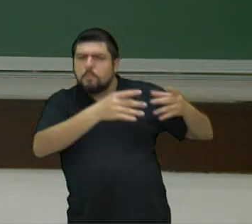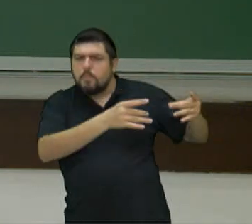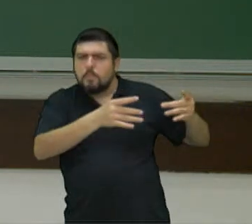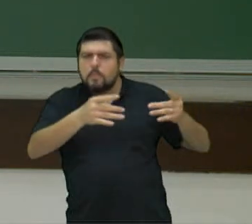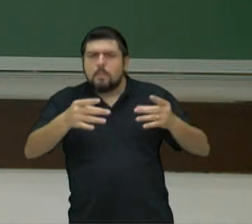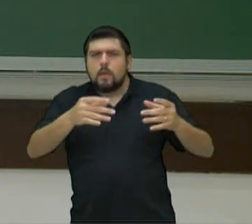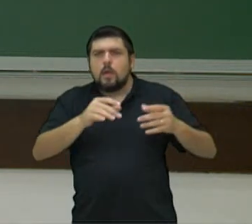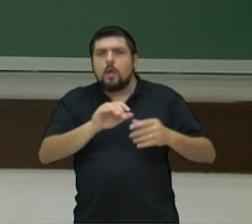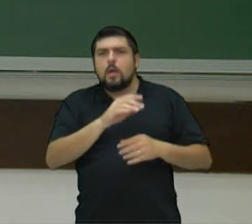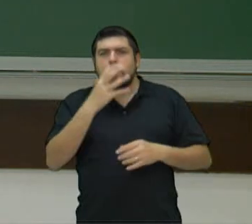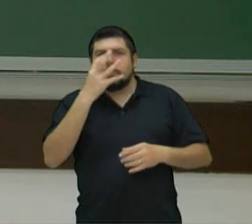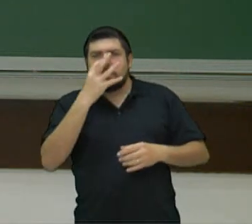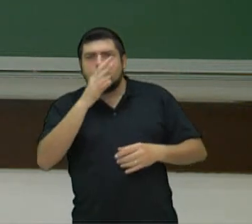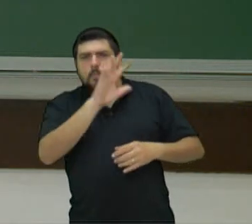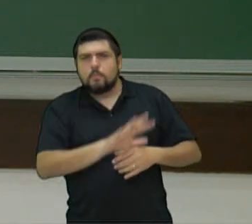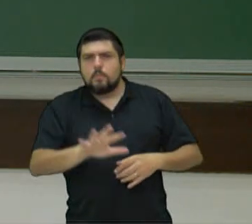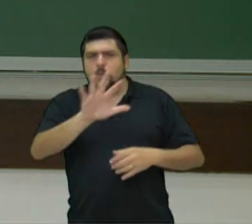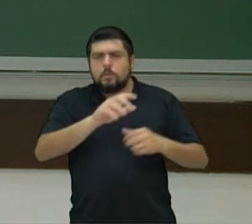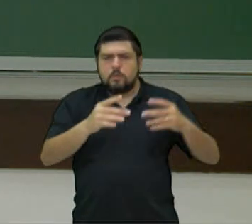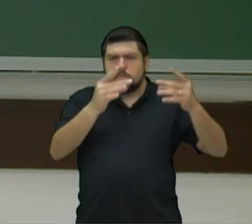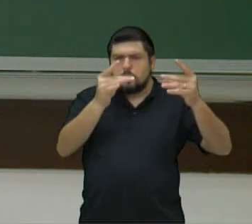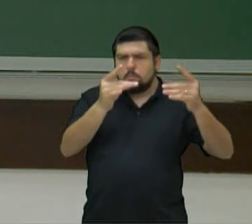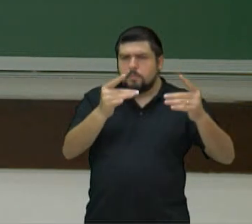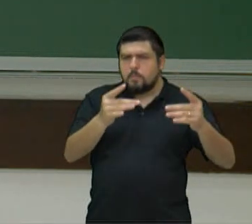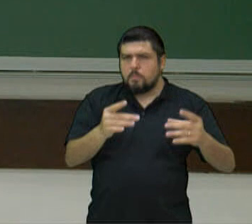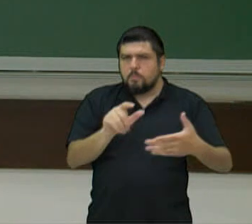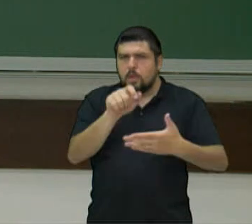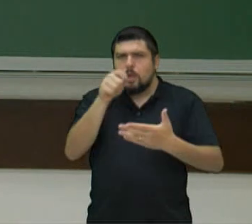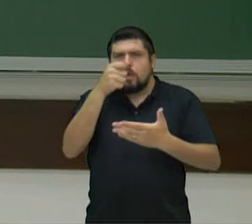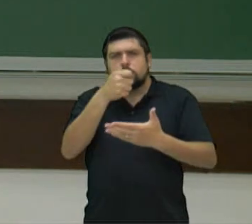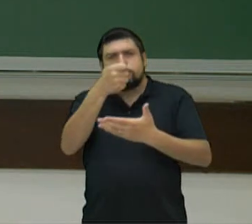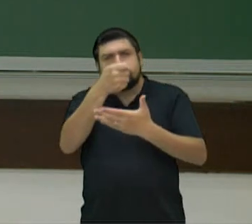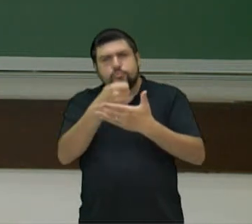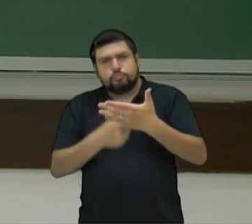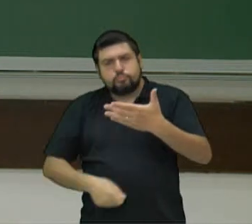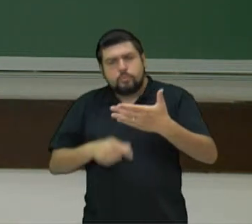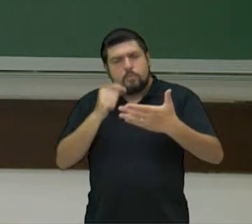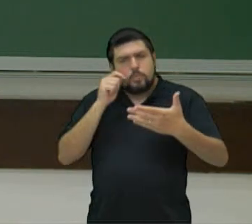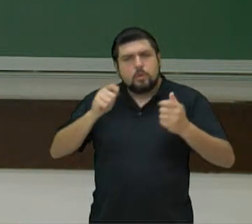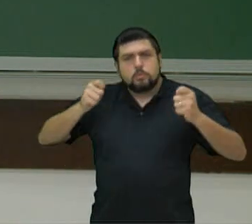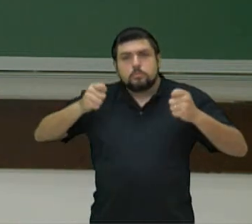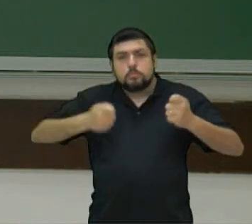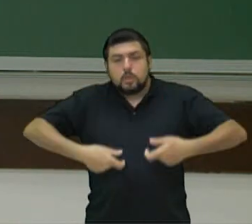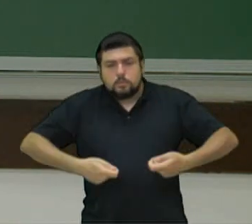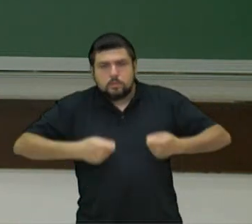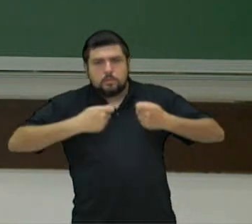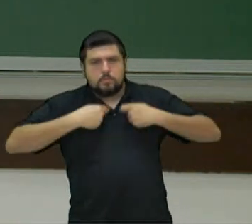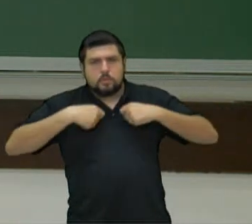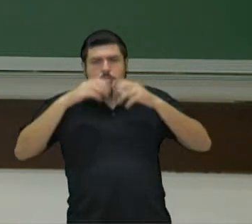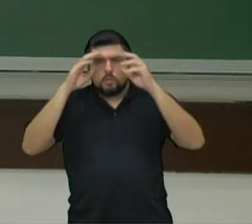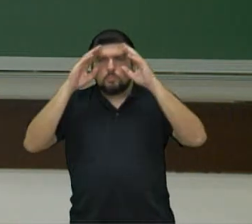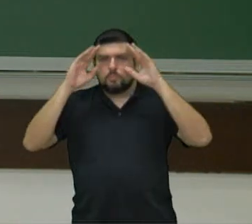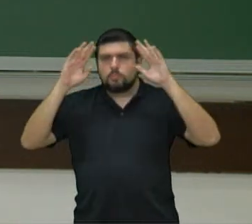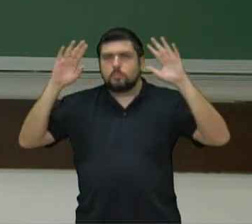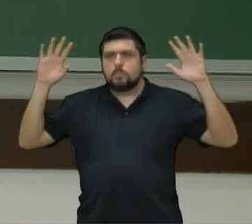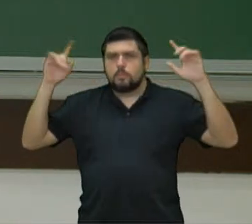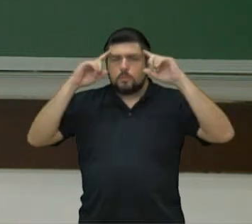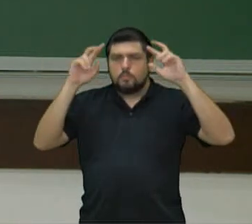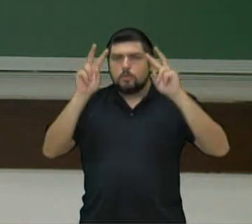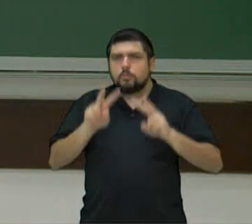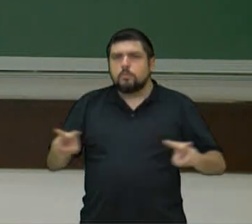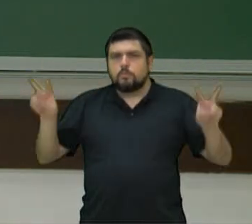vai colocando ali as características, as descrições, você consegue visualizar isso na sua mente e é bem